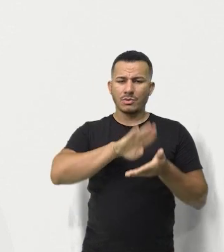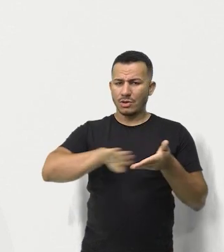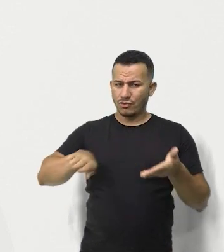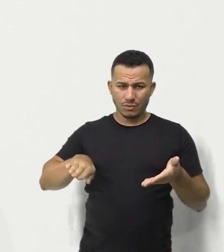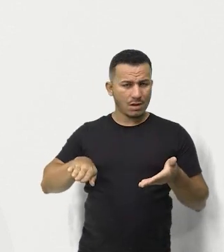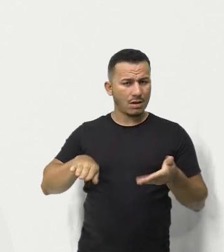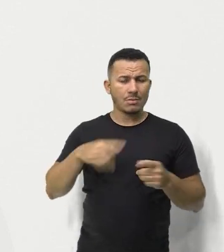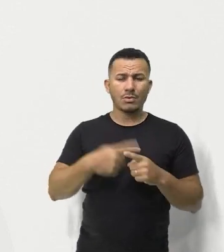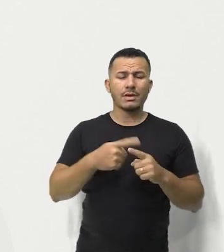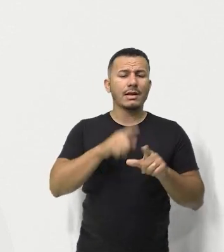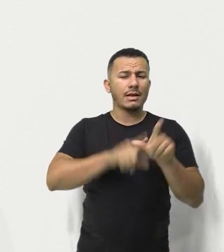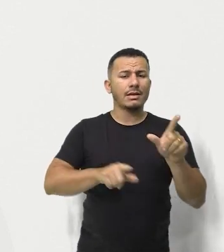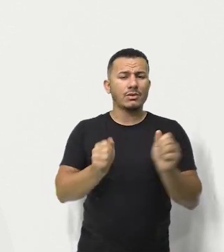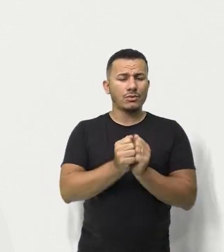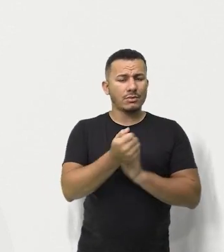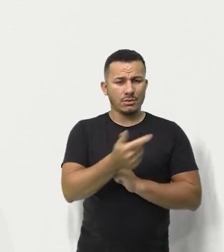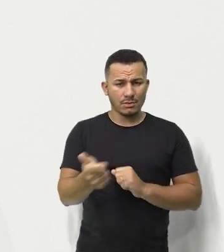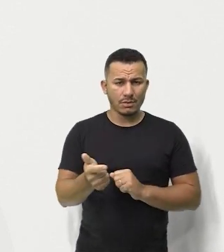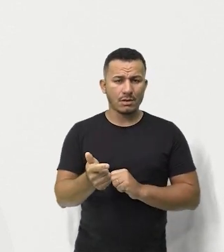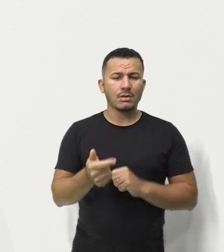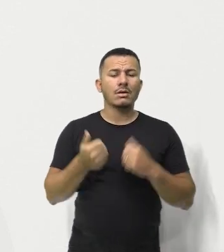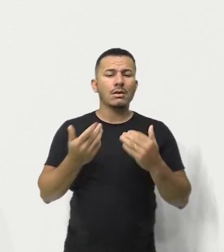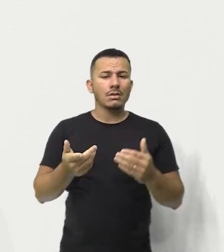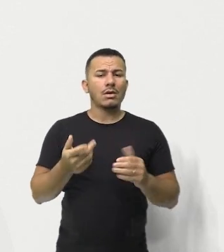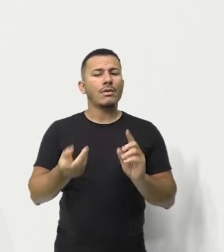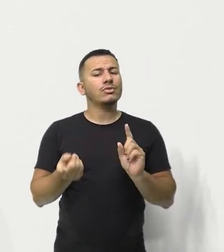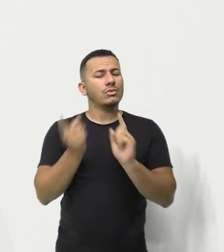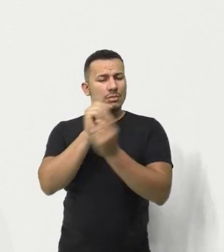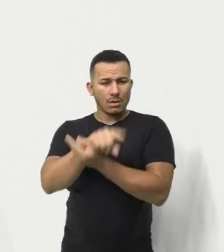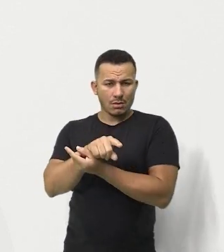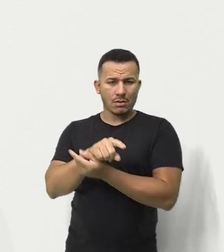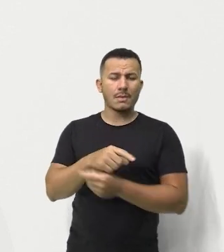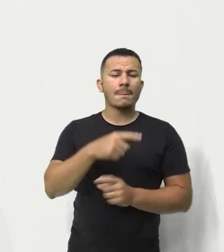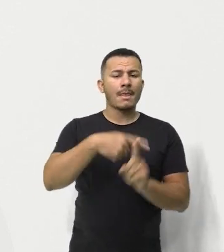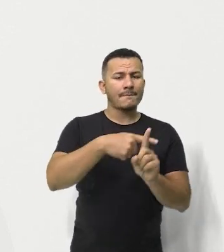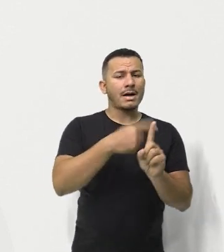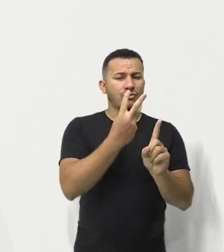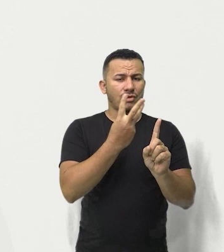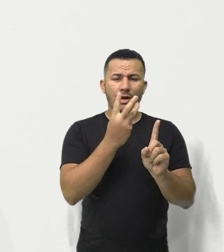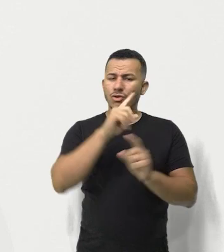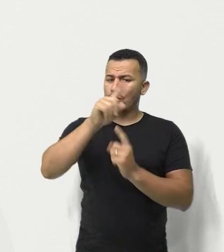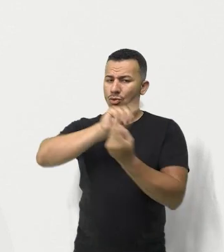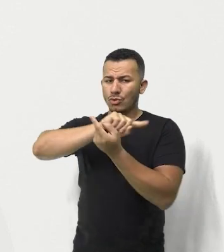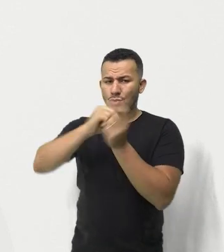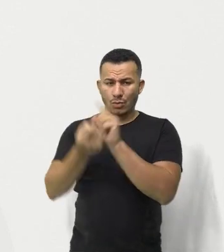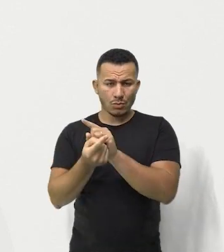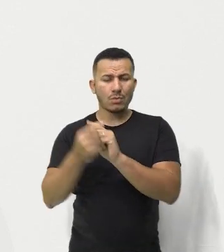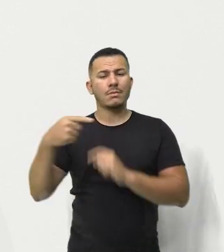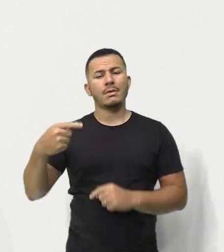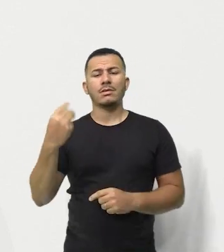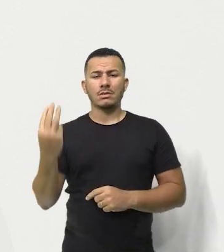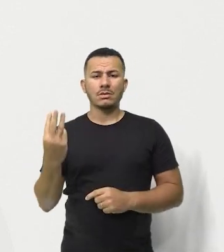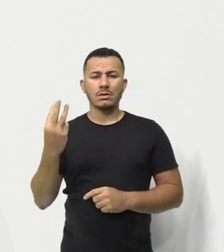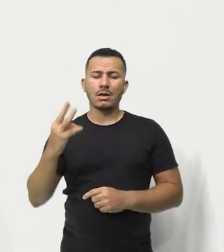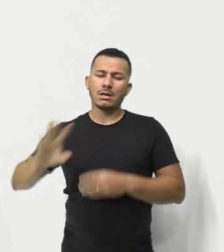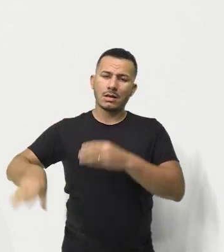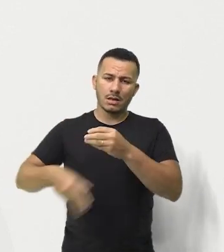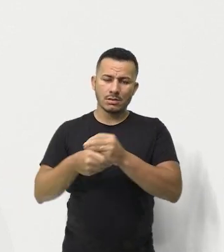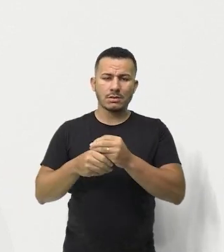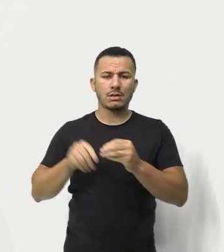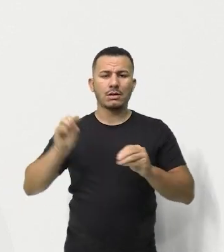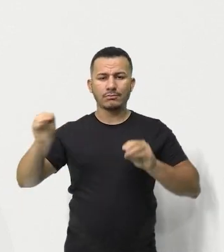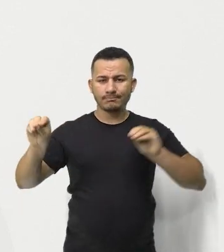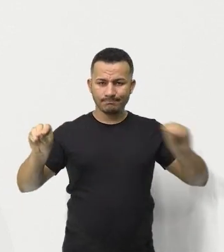3 vai ter que sair, porque ele não possui variável, como eu falei. Então vamos trabalhar com o inverso dele. Mais 3, qual é o inverso? Menos